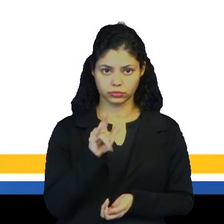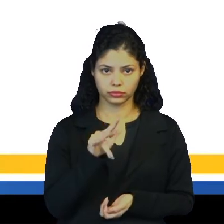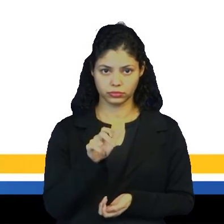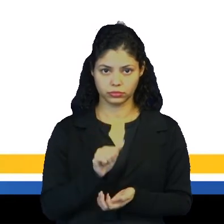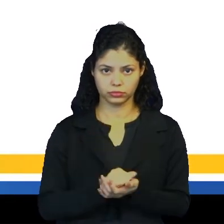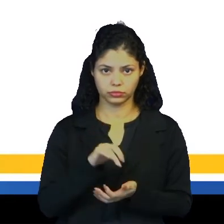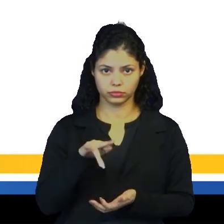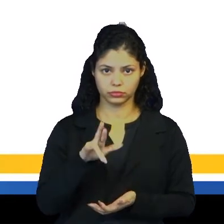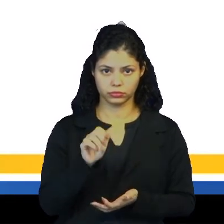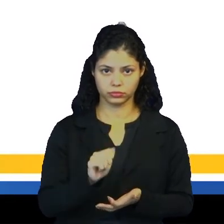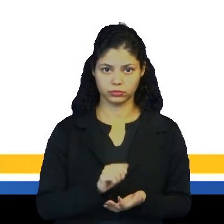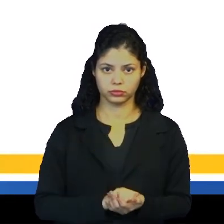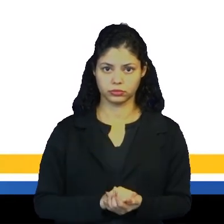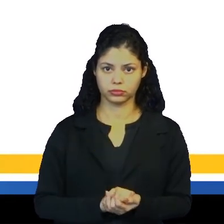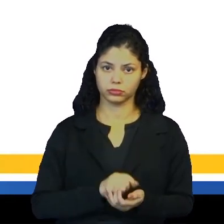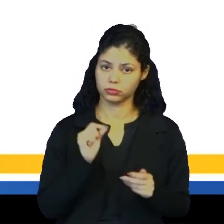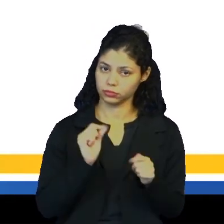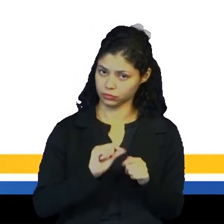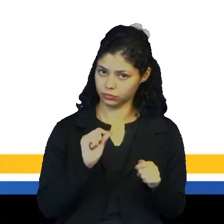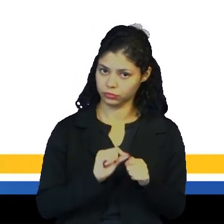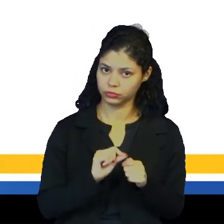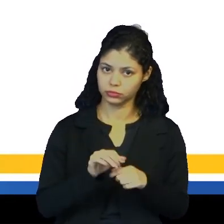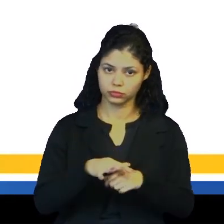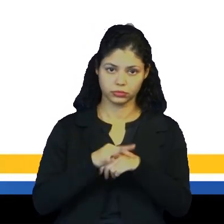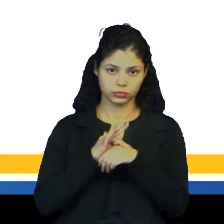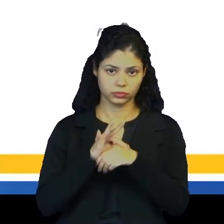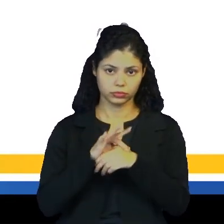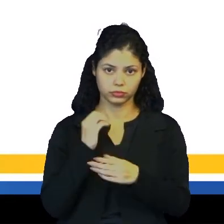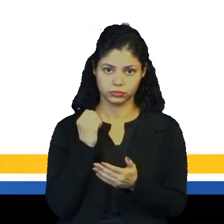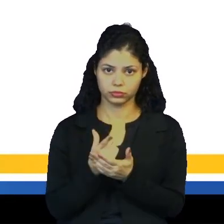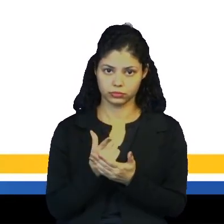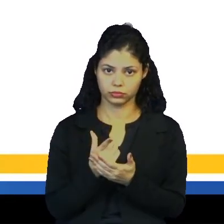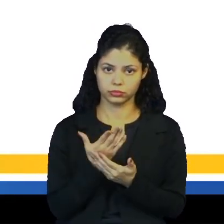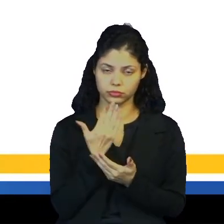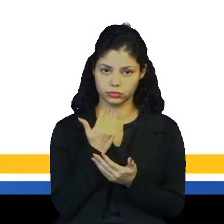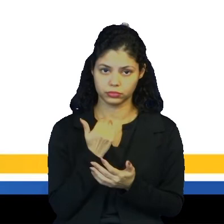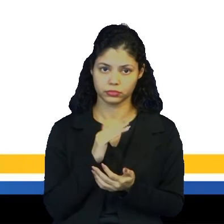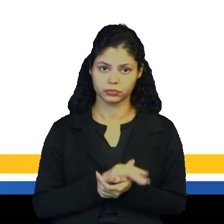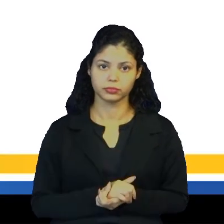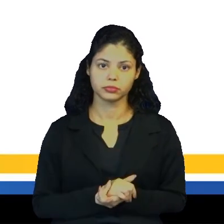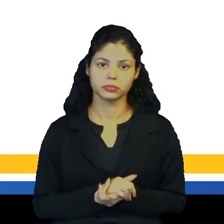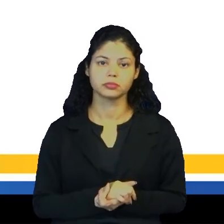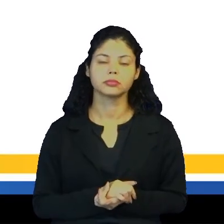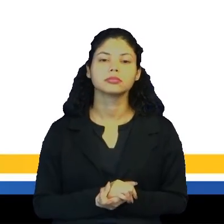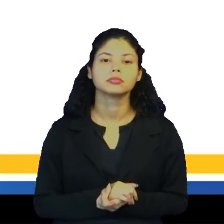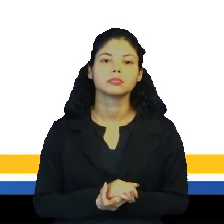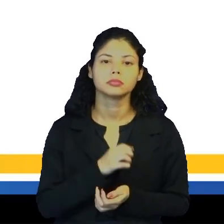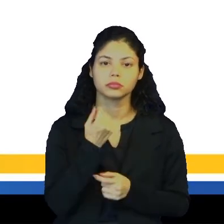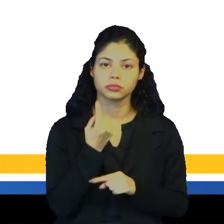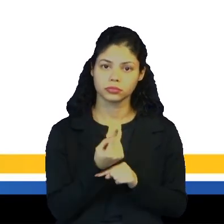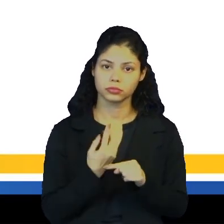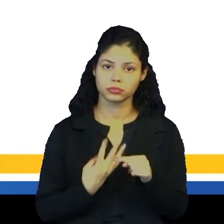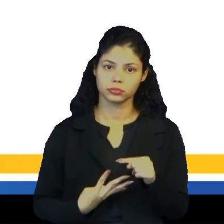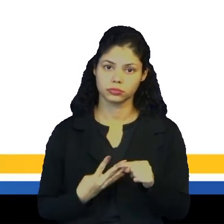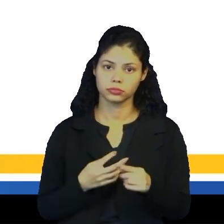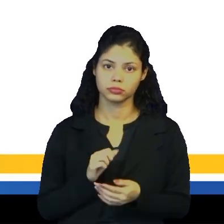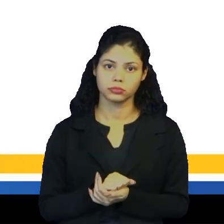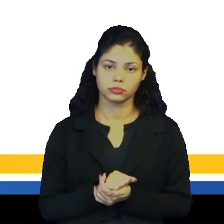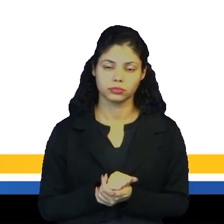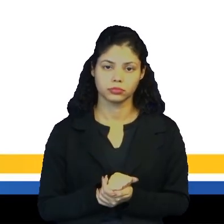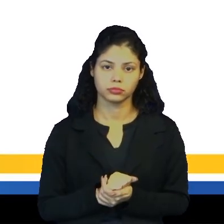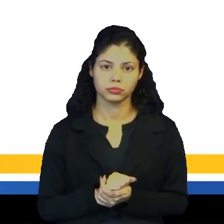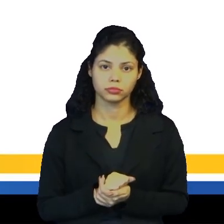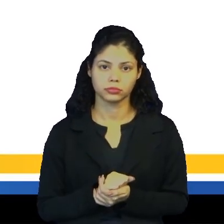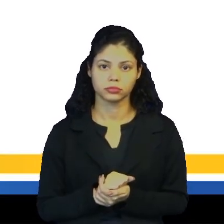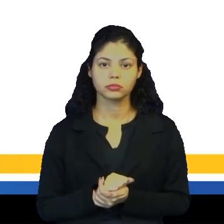Cláudia, Silvia e Marta foram ao açougue comprar carne. Cláudia comprou 1/4 de